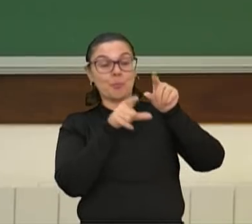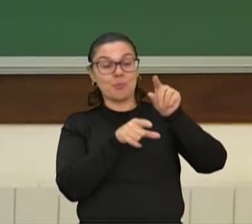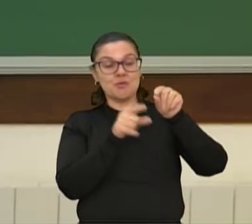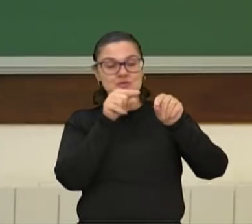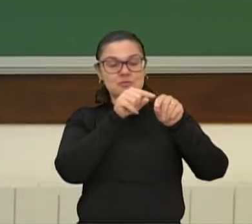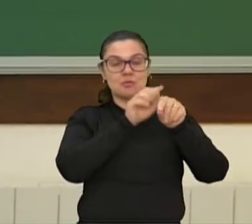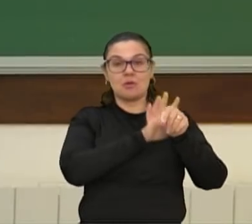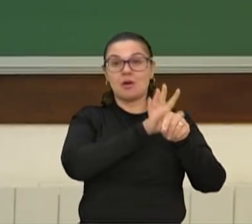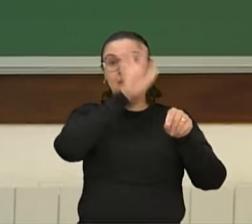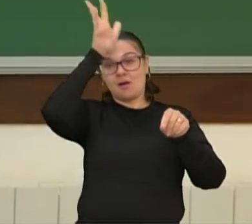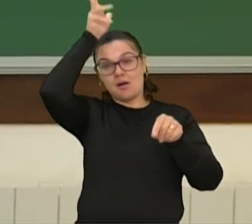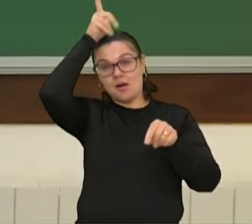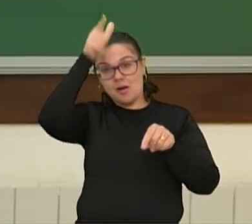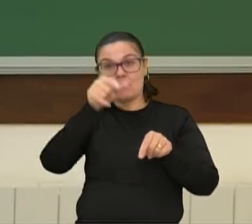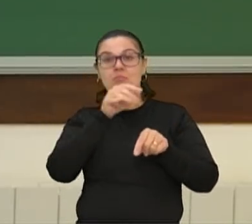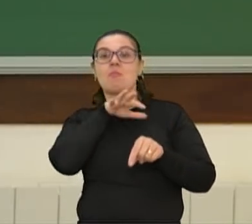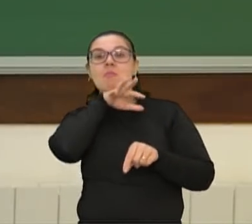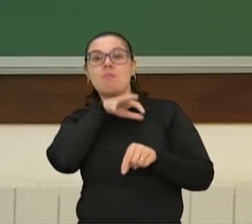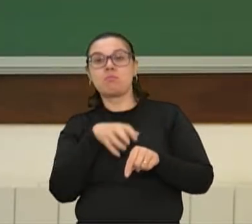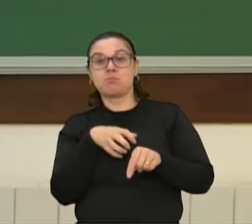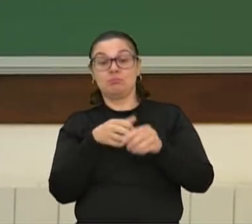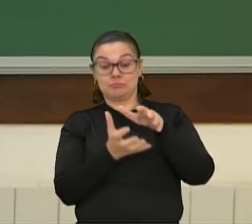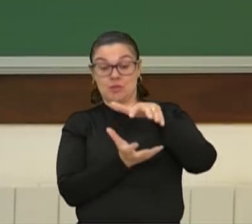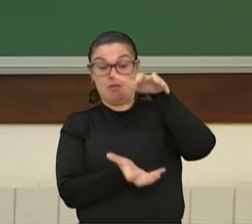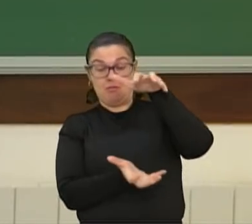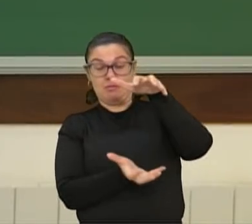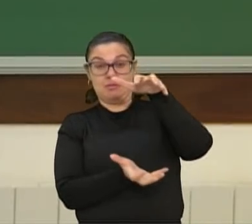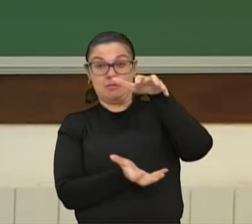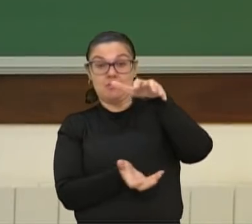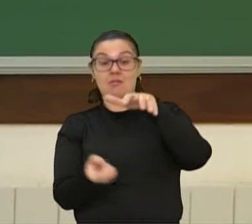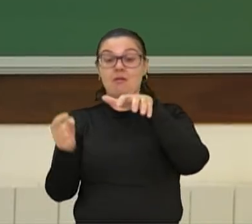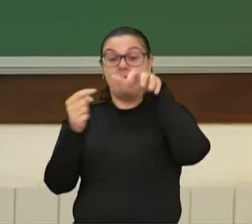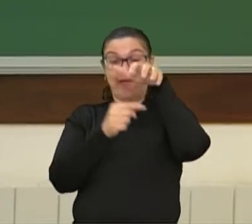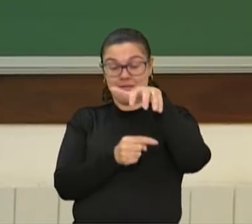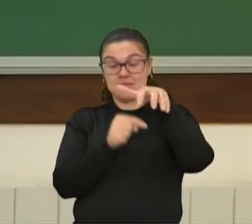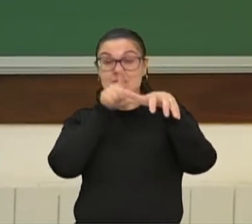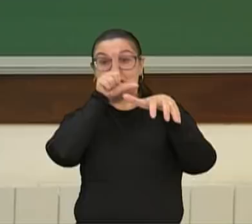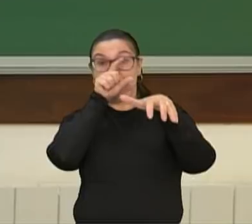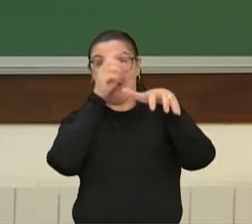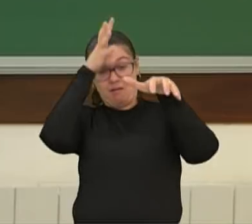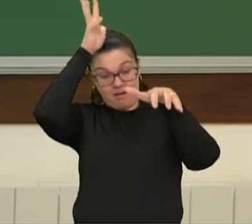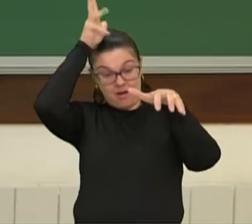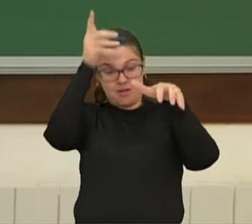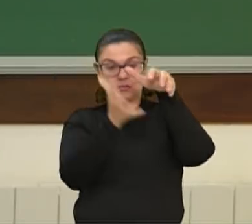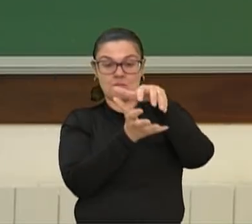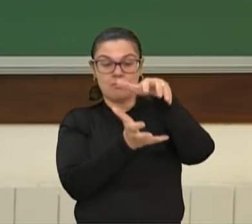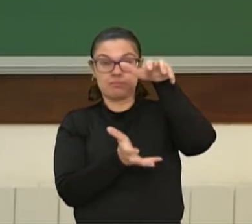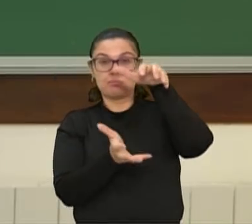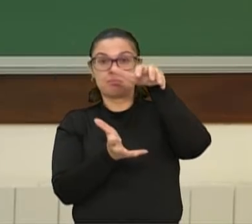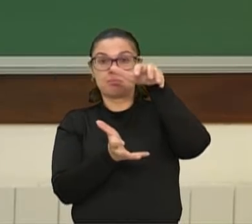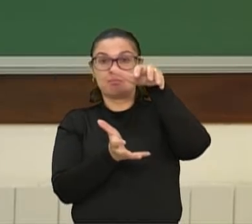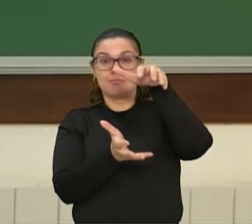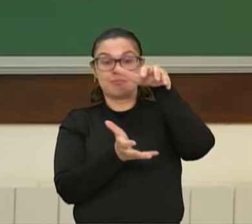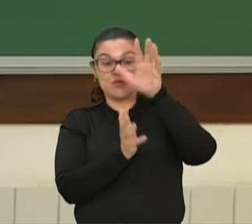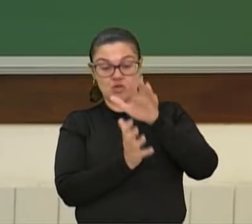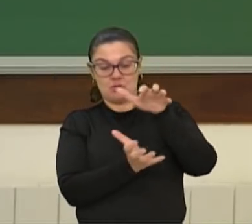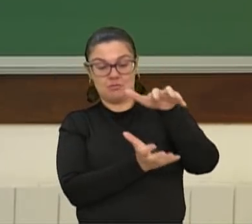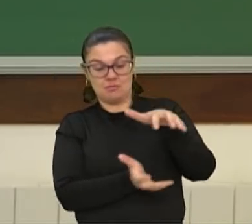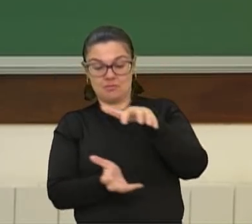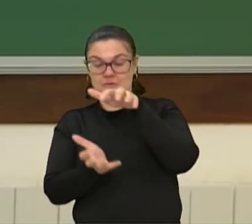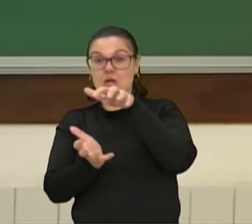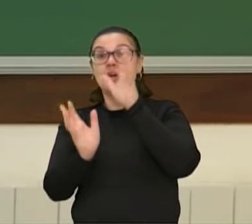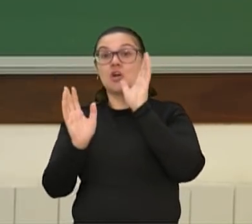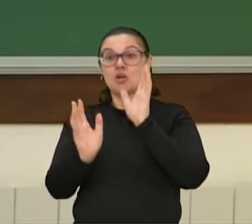se tornar uma galinha adulta. Essa galinha adulta, ela pode vir a se tornar